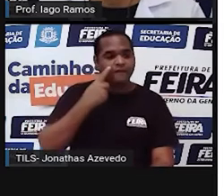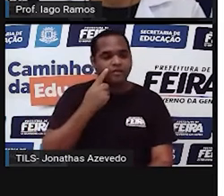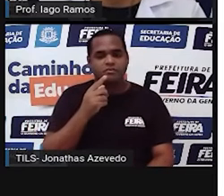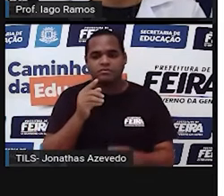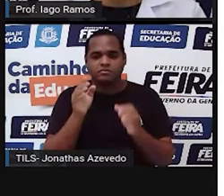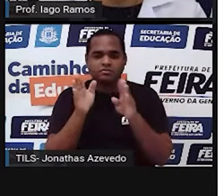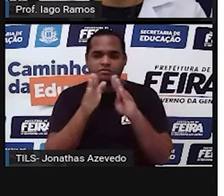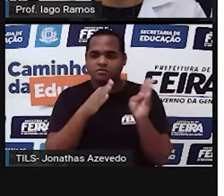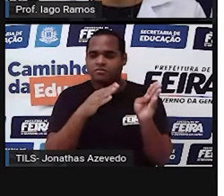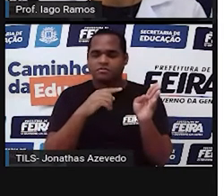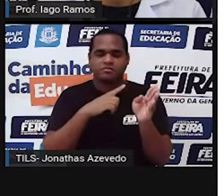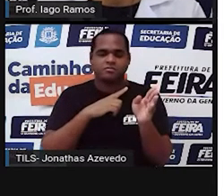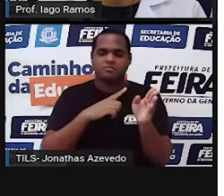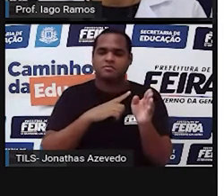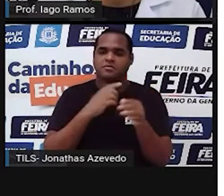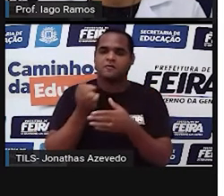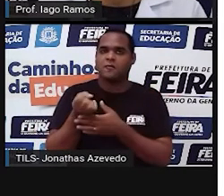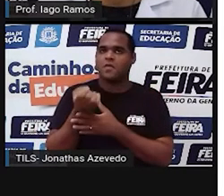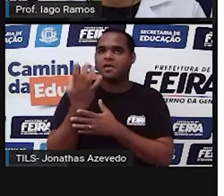por exemplo, a quantidade